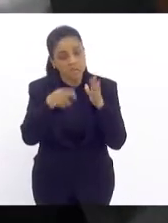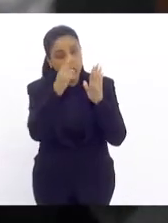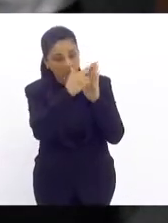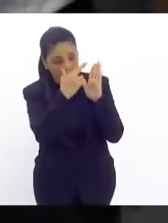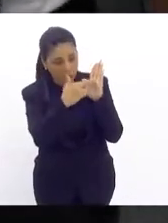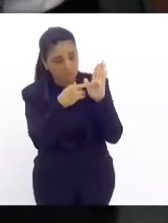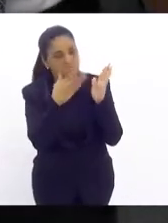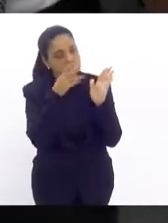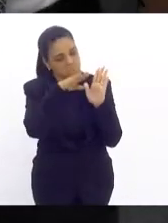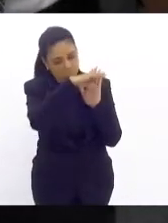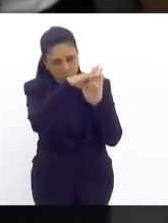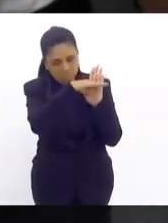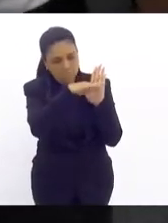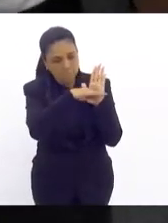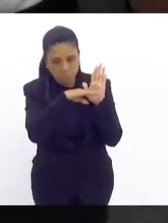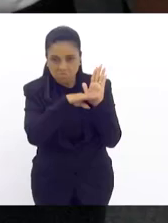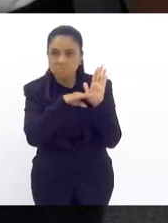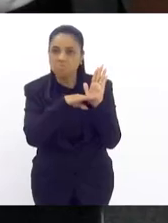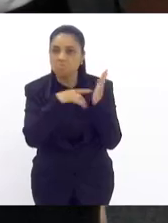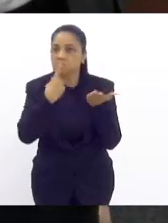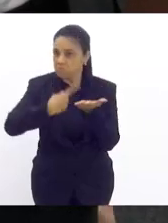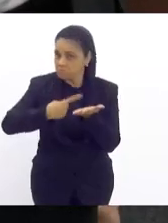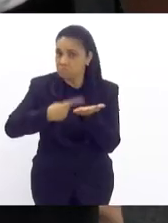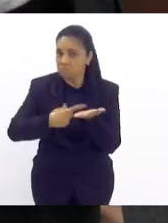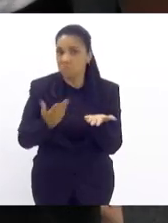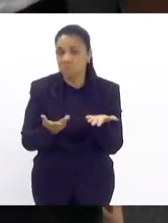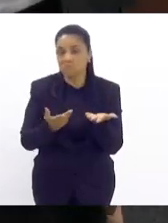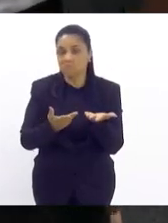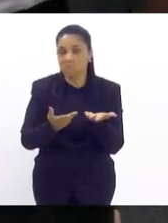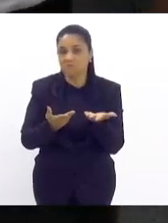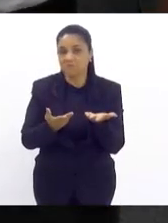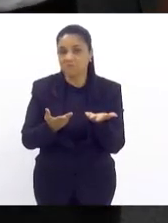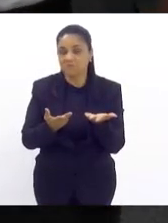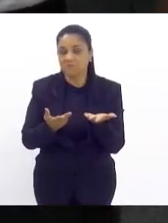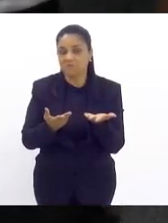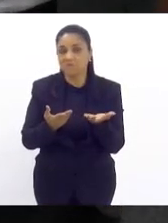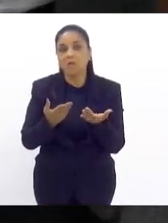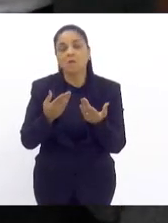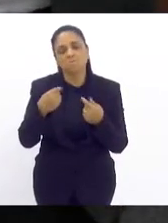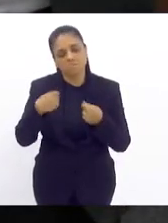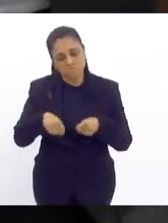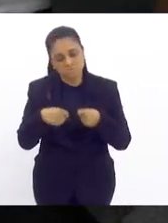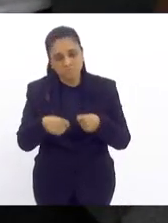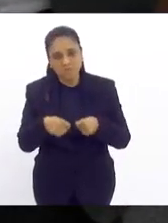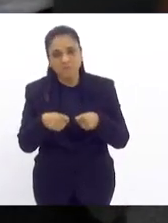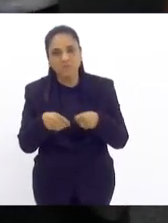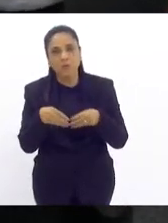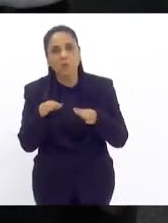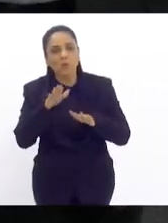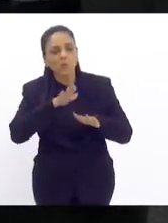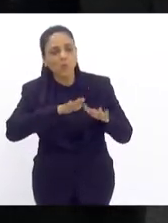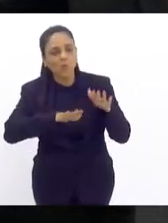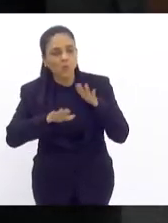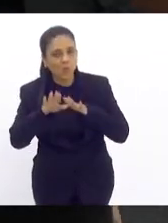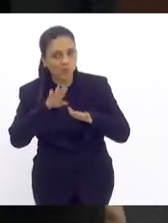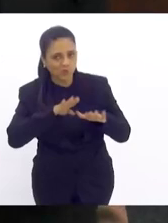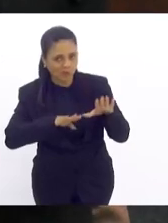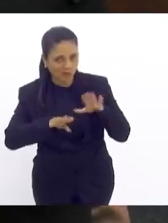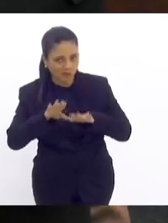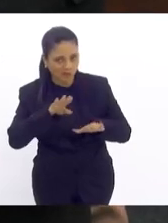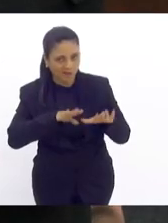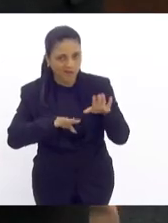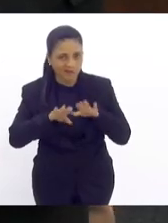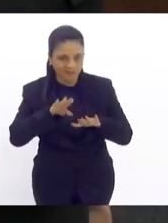regimentais porque é dessa legislatura de agora então esses cuidados eu acho que a gente precisa